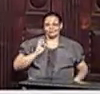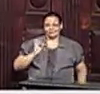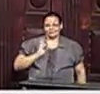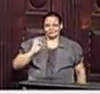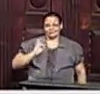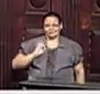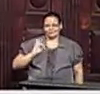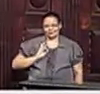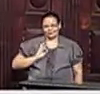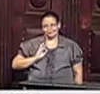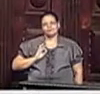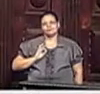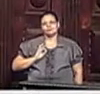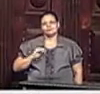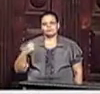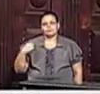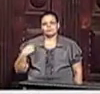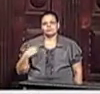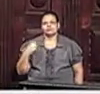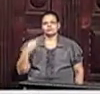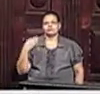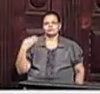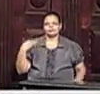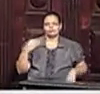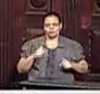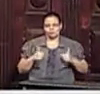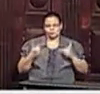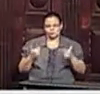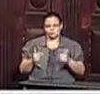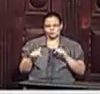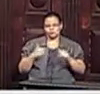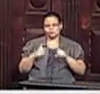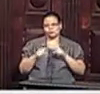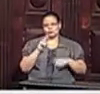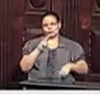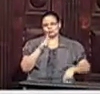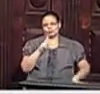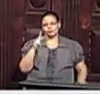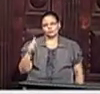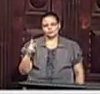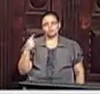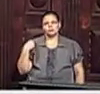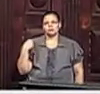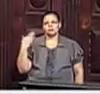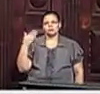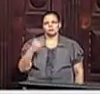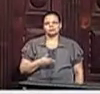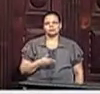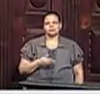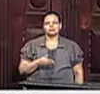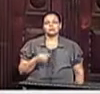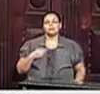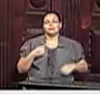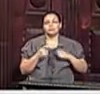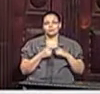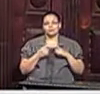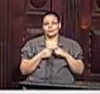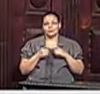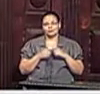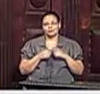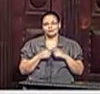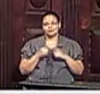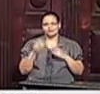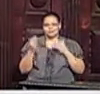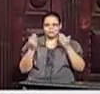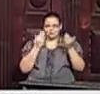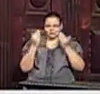policiais que atuam na UPP, que estão indo parar na psiquiatria, é